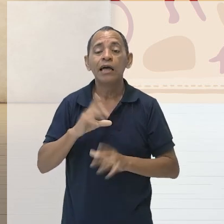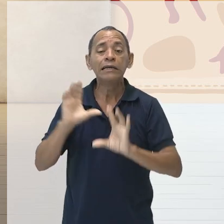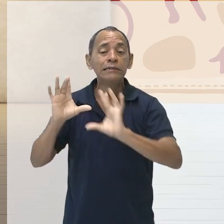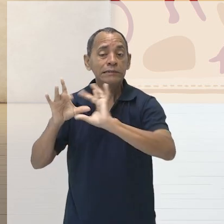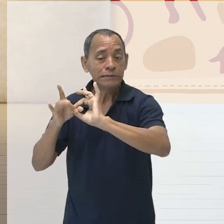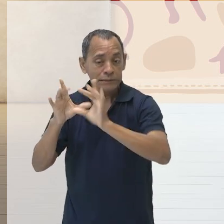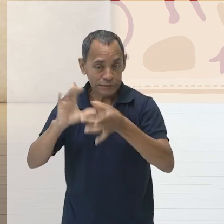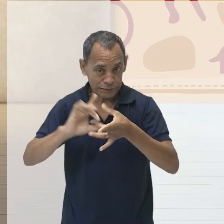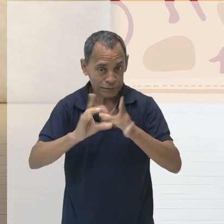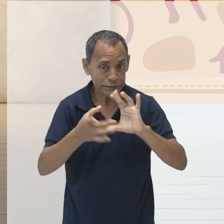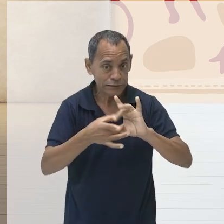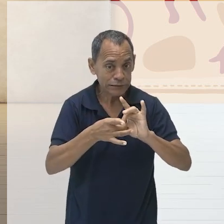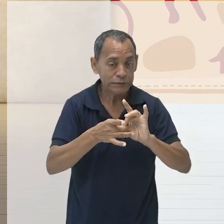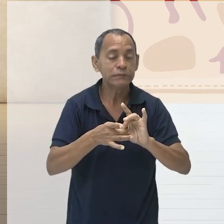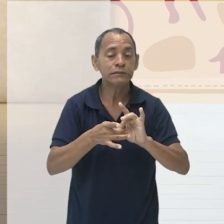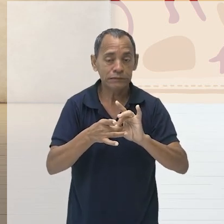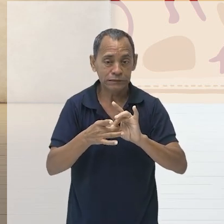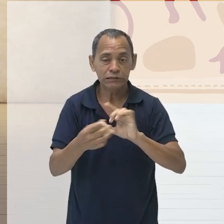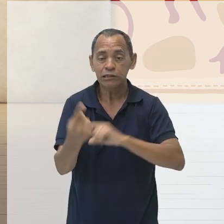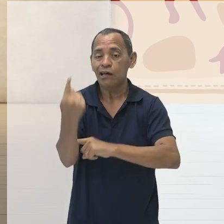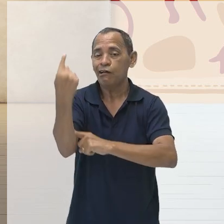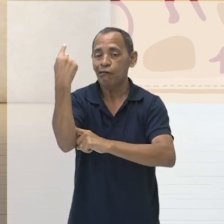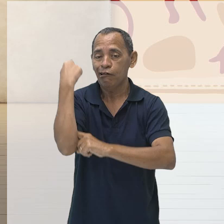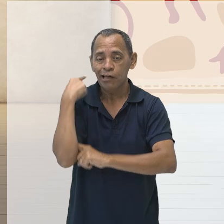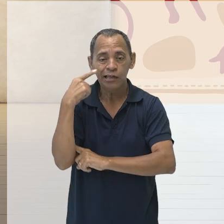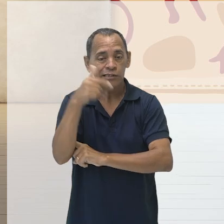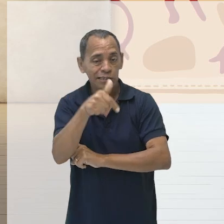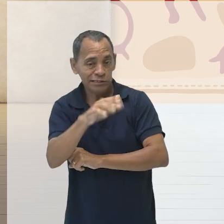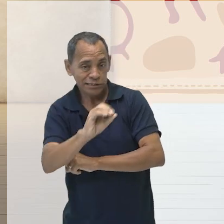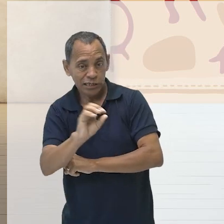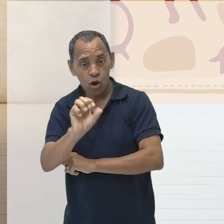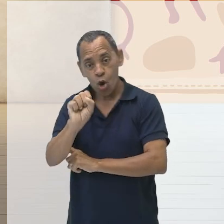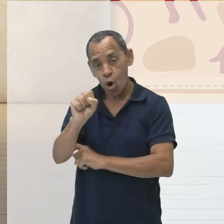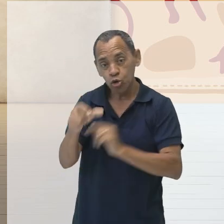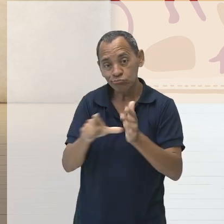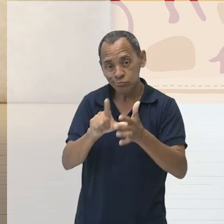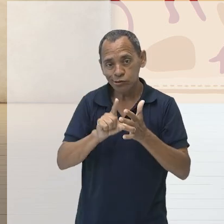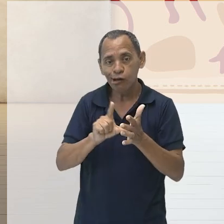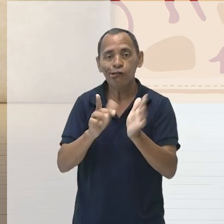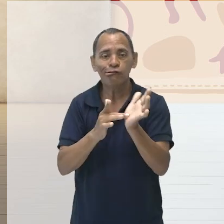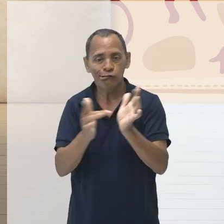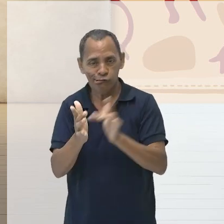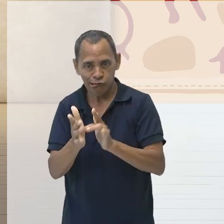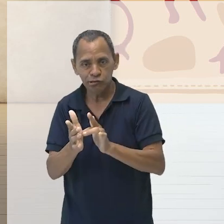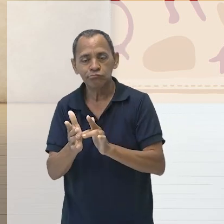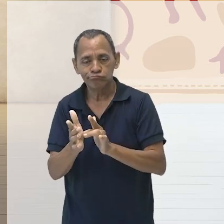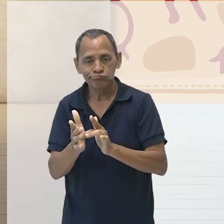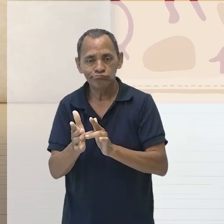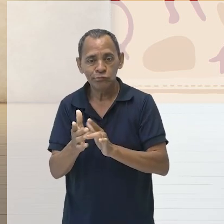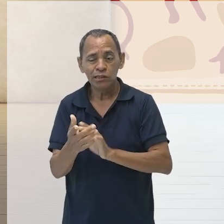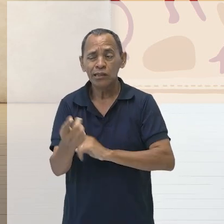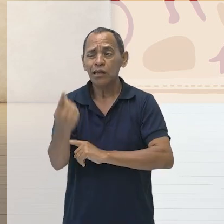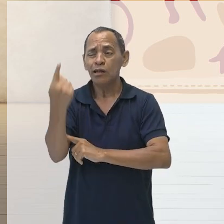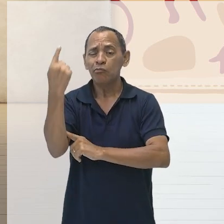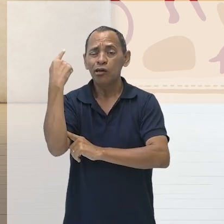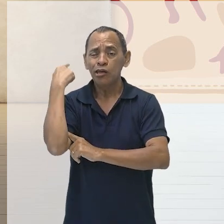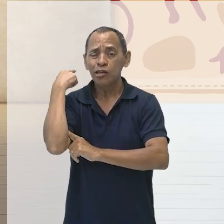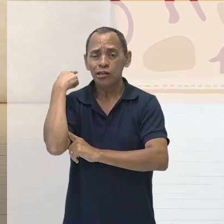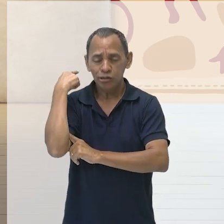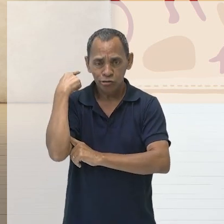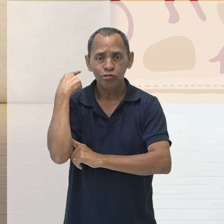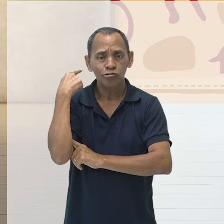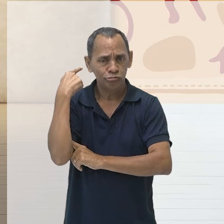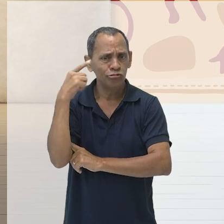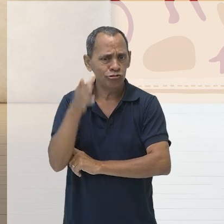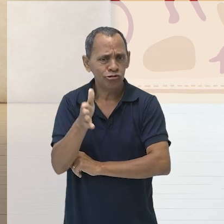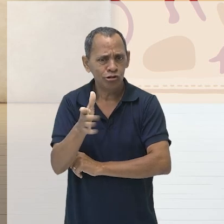Antiguidade, em 708 a.C. Então, desde lá, nós já temos essa prática corporal